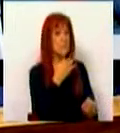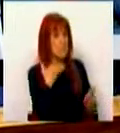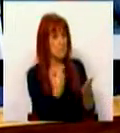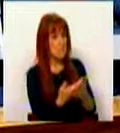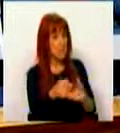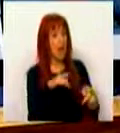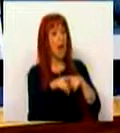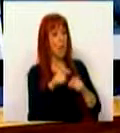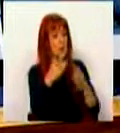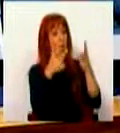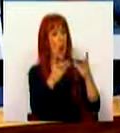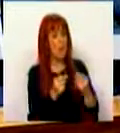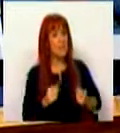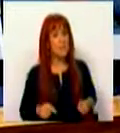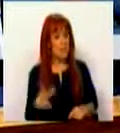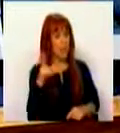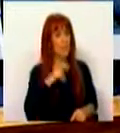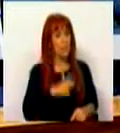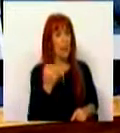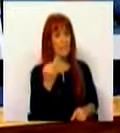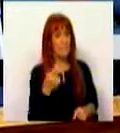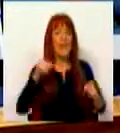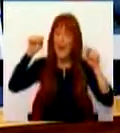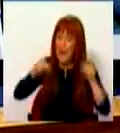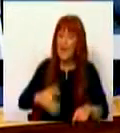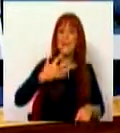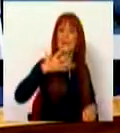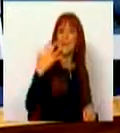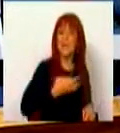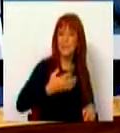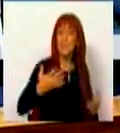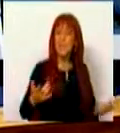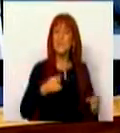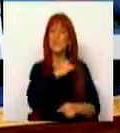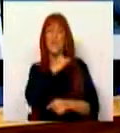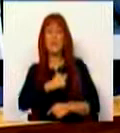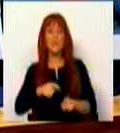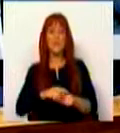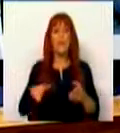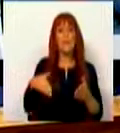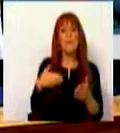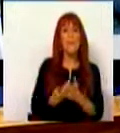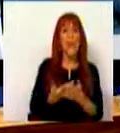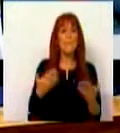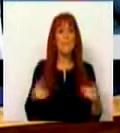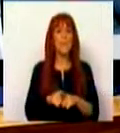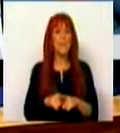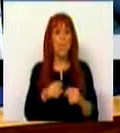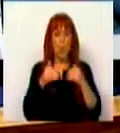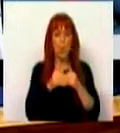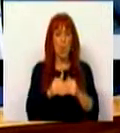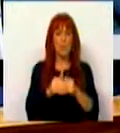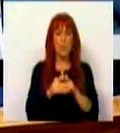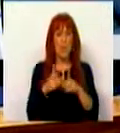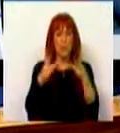à política orçamental em Portugal. E foi essa credibilidade que permitiu tornar o processo orçamental